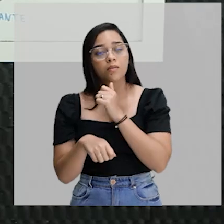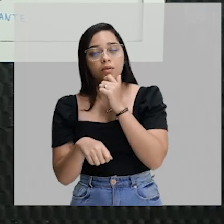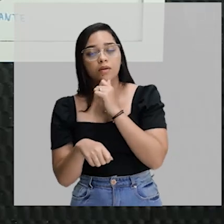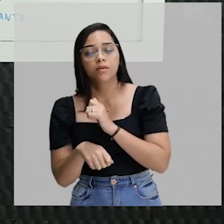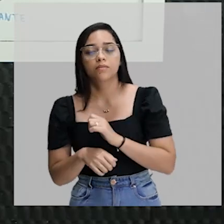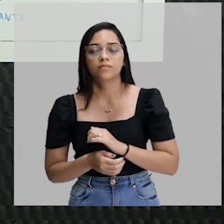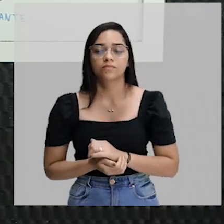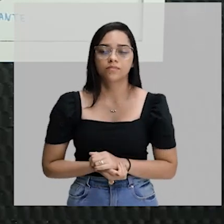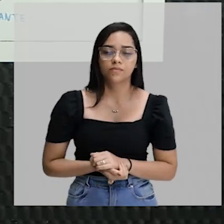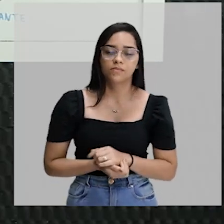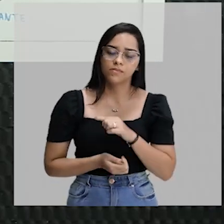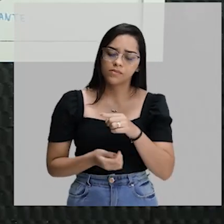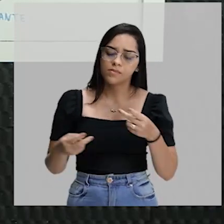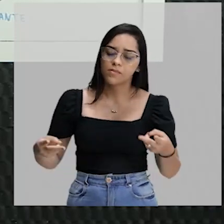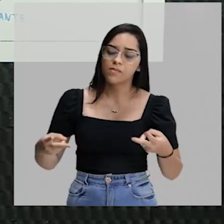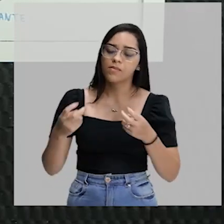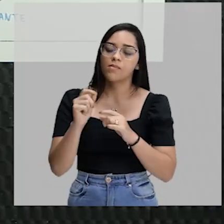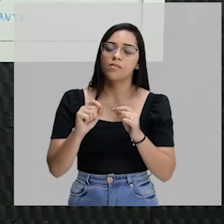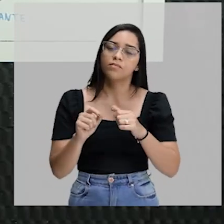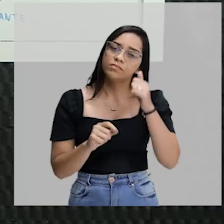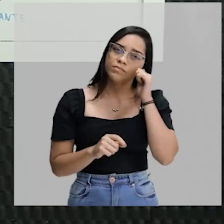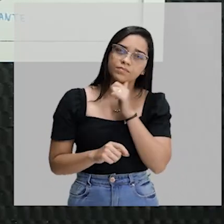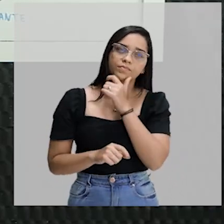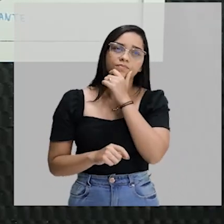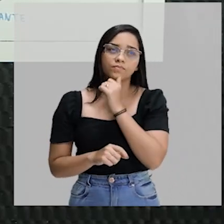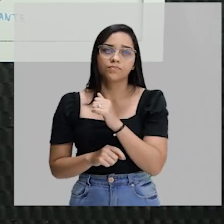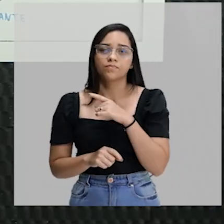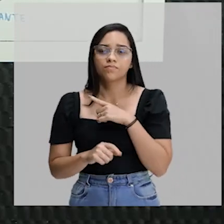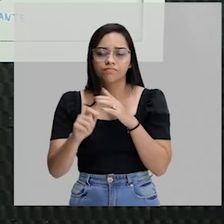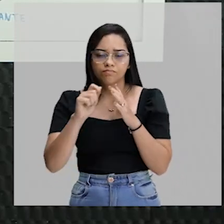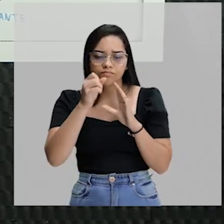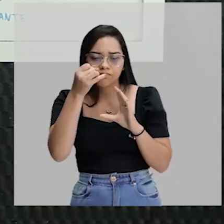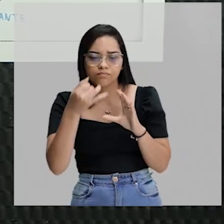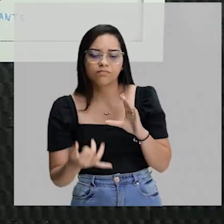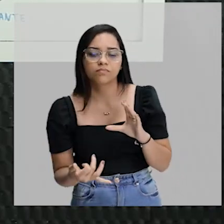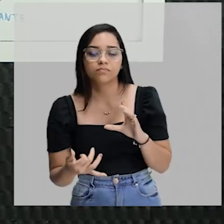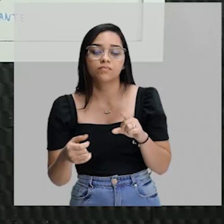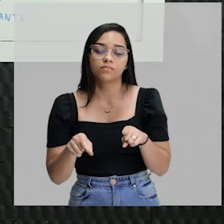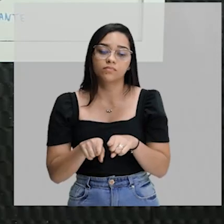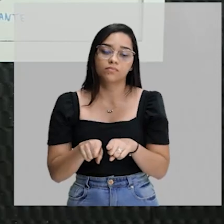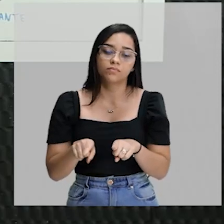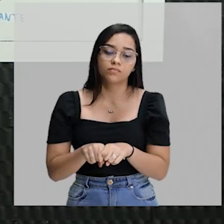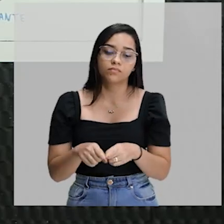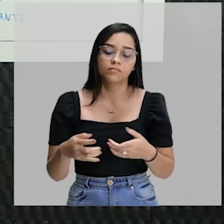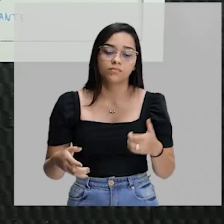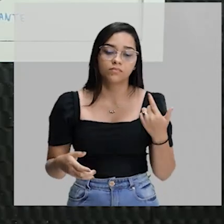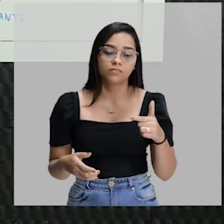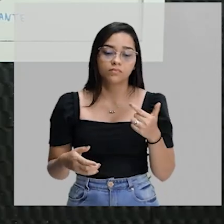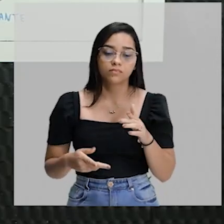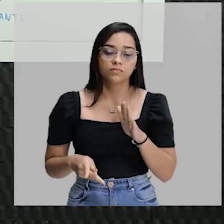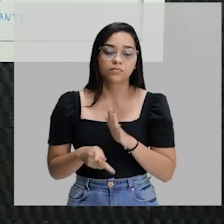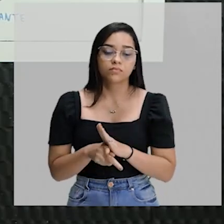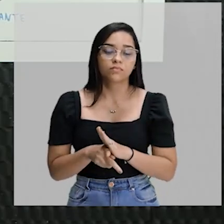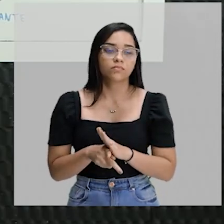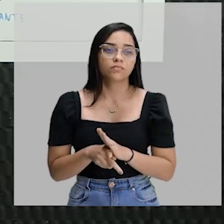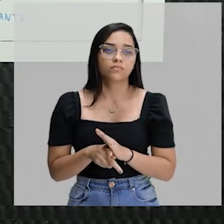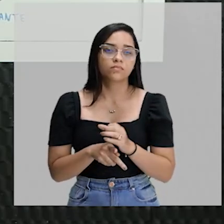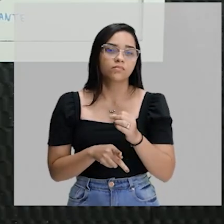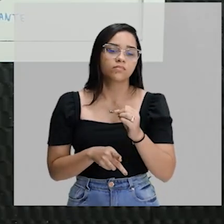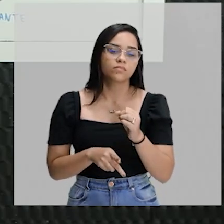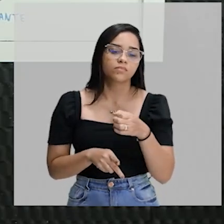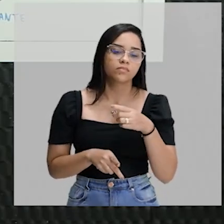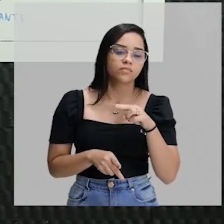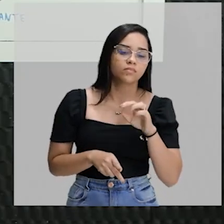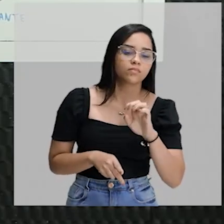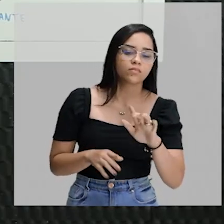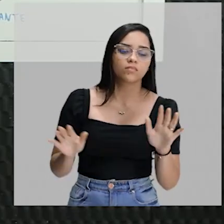mulher. Então, você percebeu que tem homem e mulher com a característica, então não é uma herança sexual, não tem a ver com o sexo, tem a